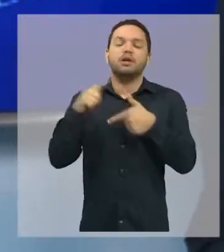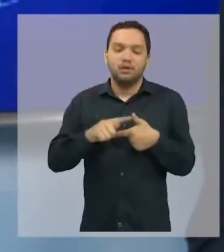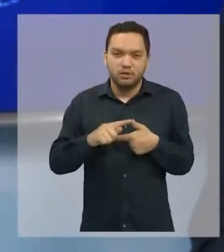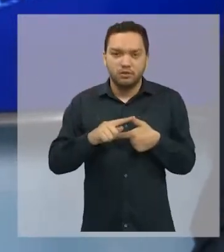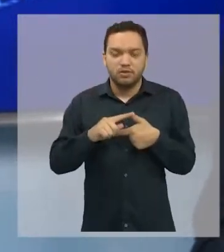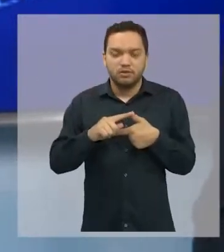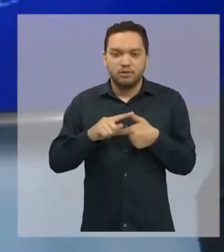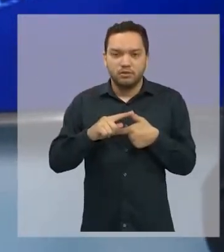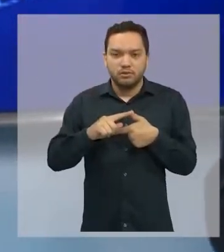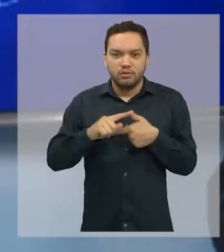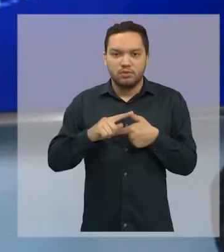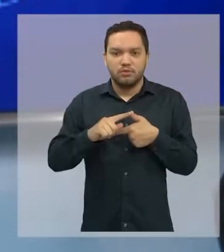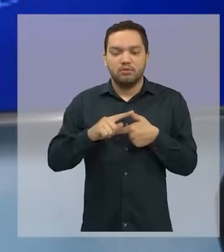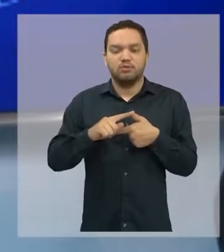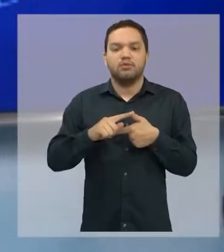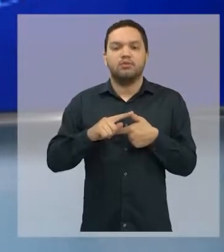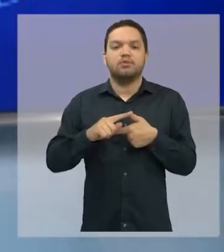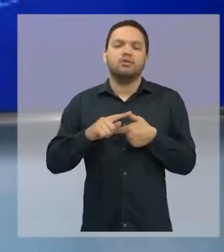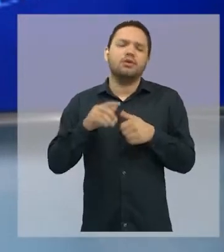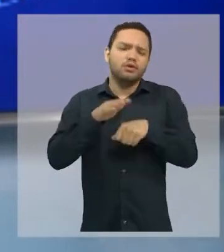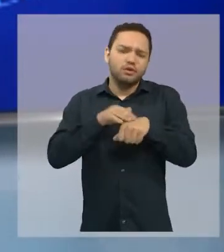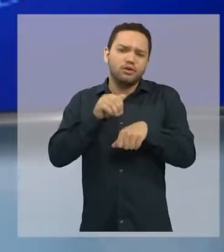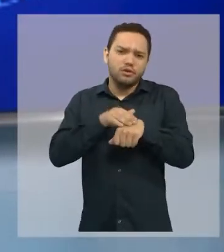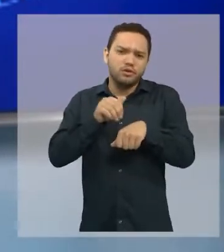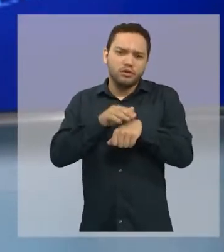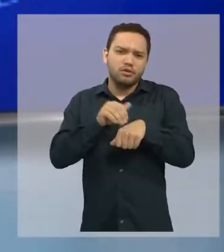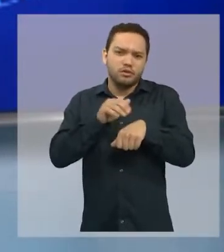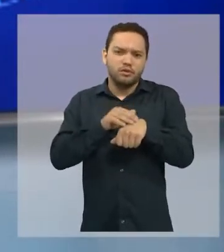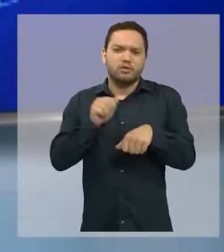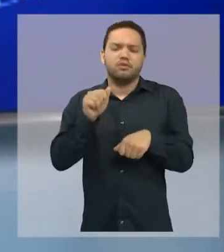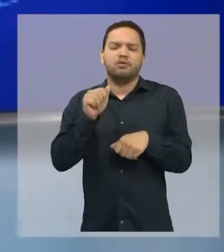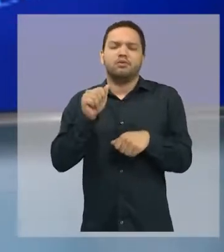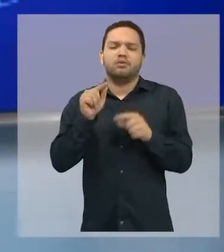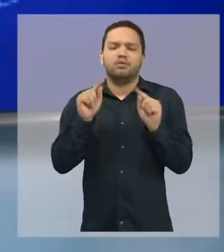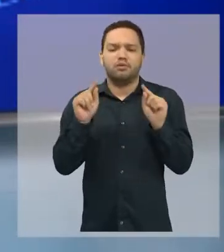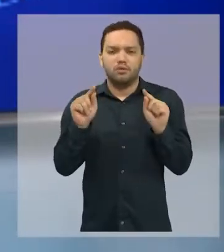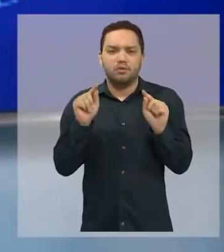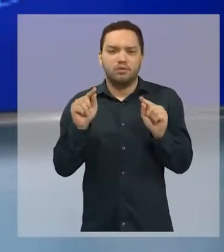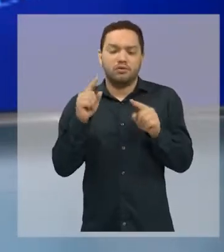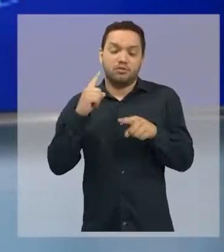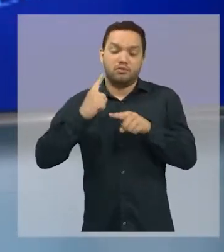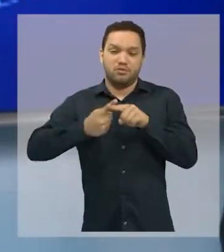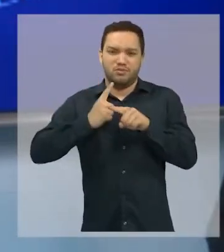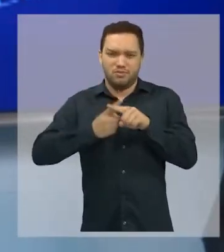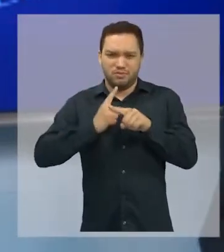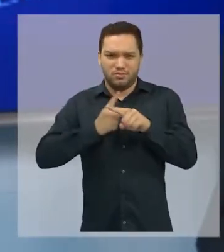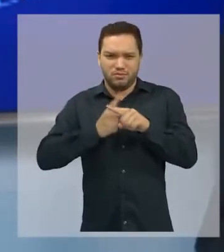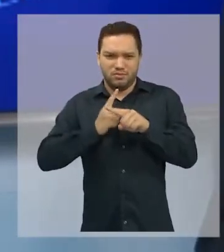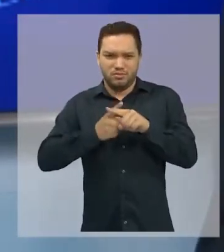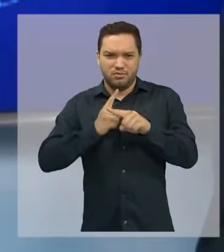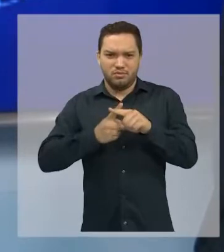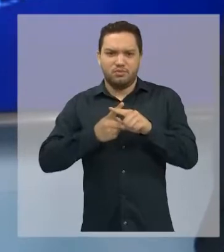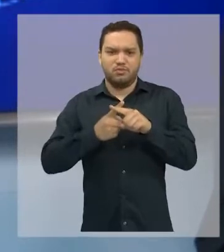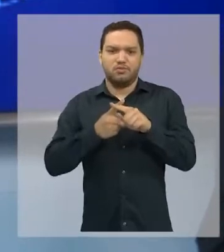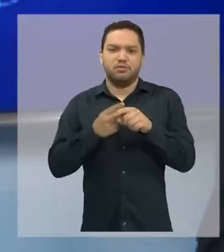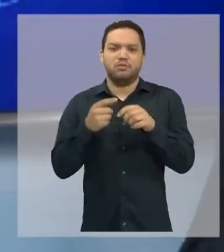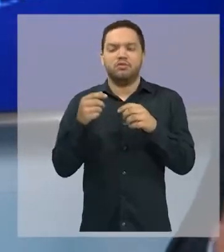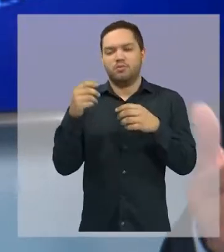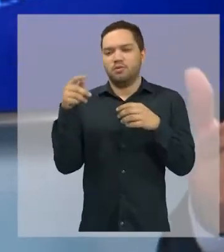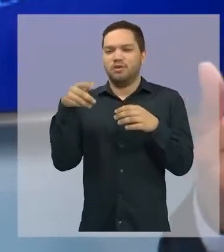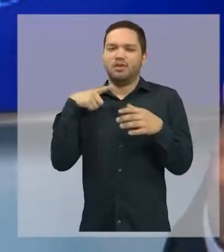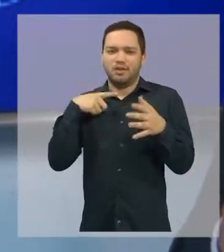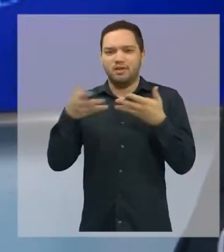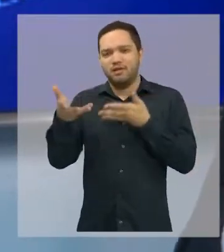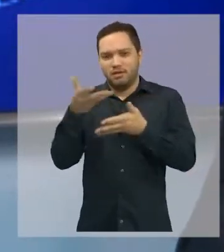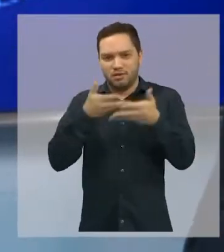obedecem a uma tradição que, para ser educado com o telespectador, eu vou chamar de malsã, porque, na verdade, o que se